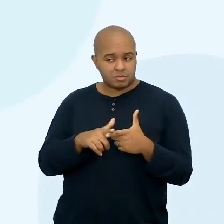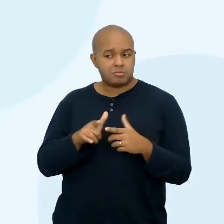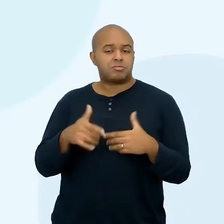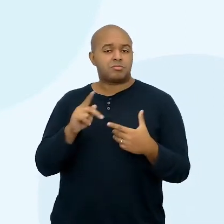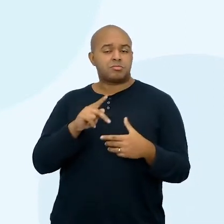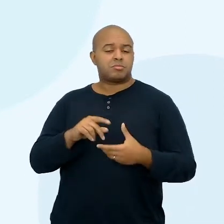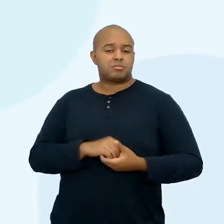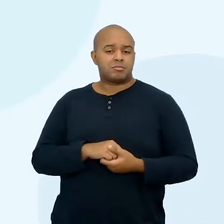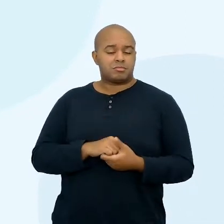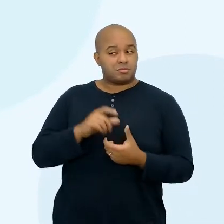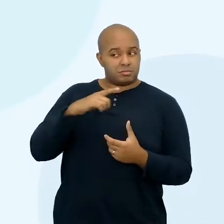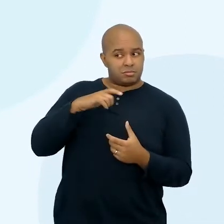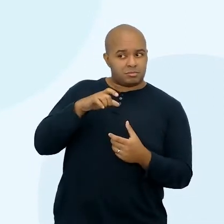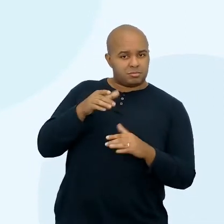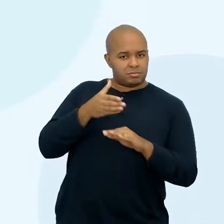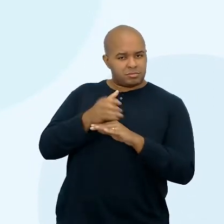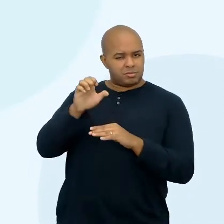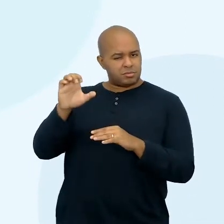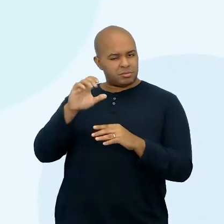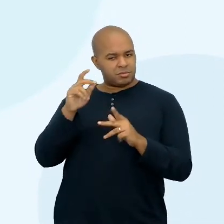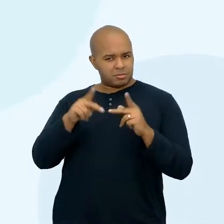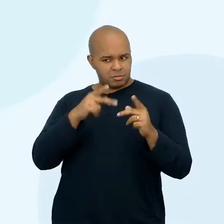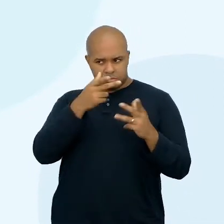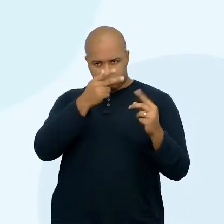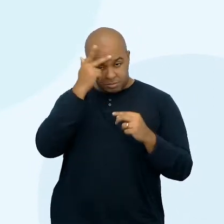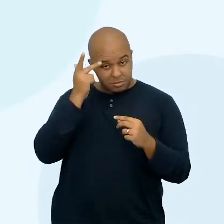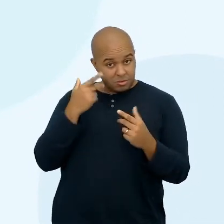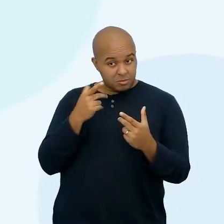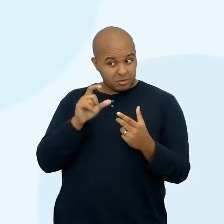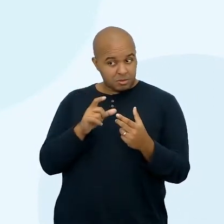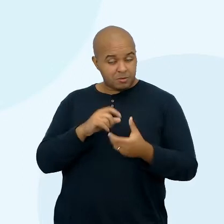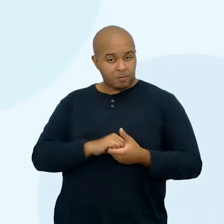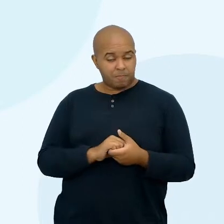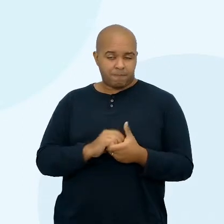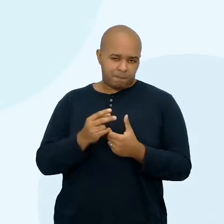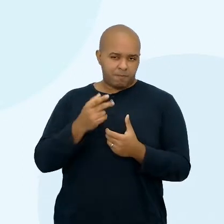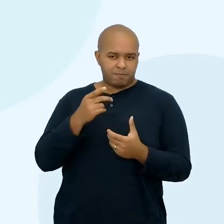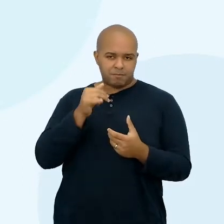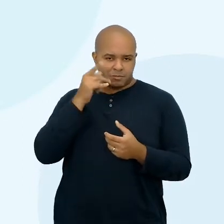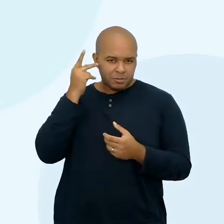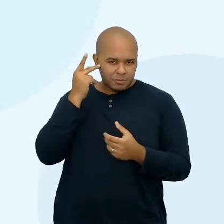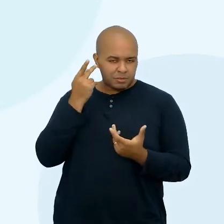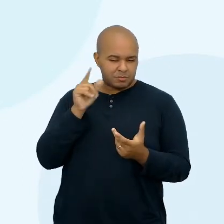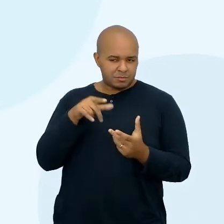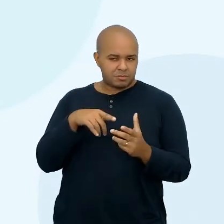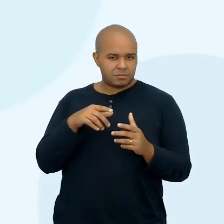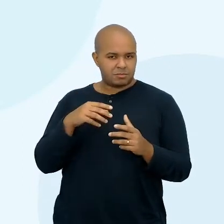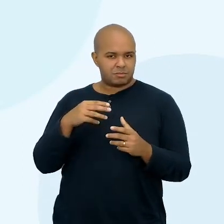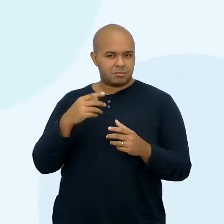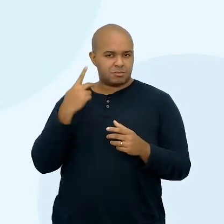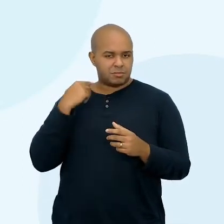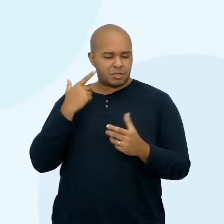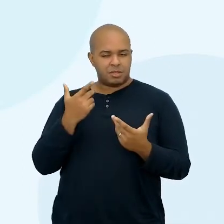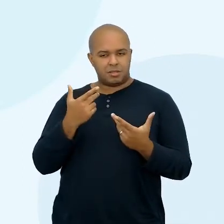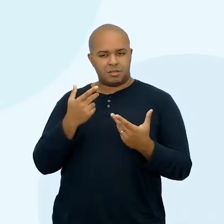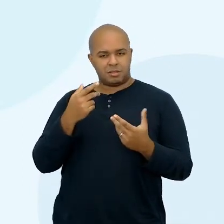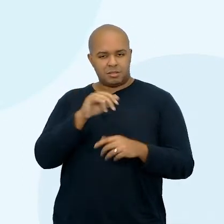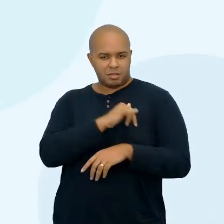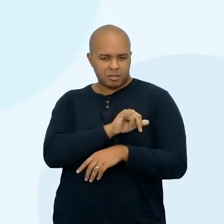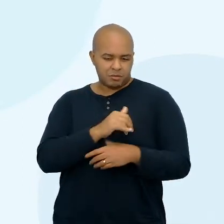deputado federal e às vezes não está informado da diferença entre essas duas